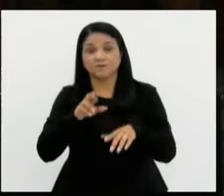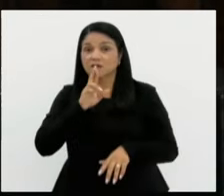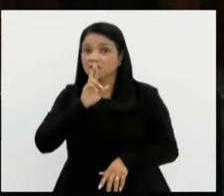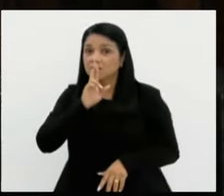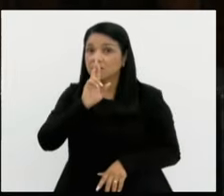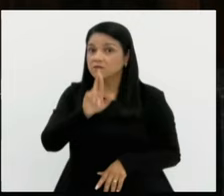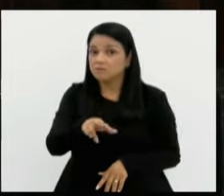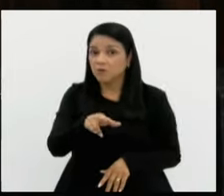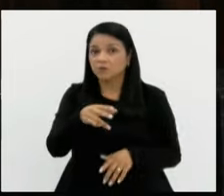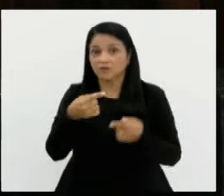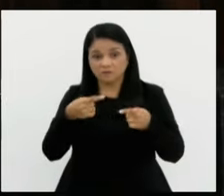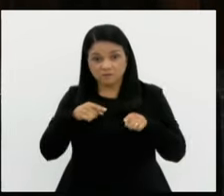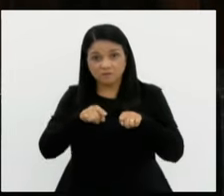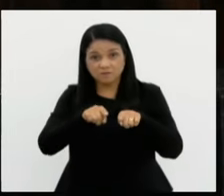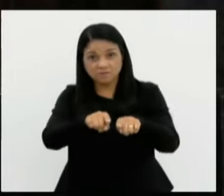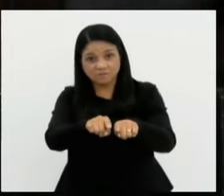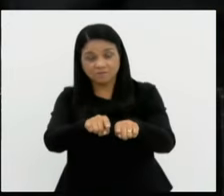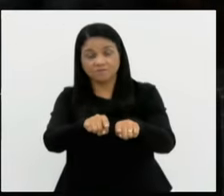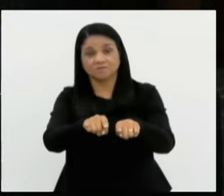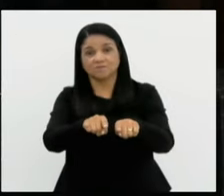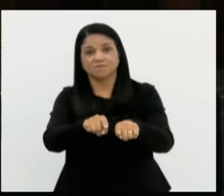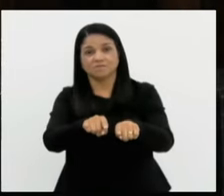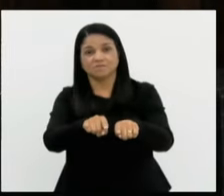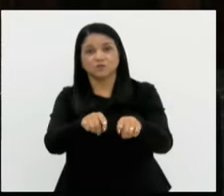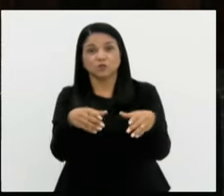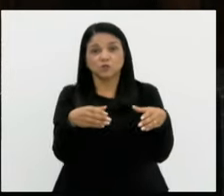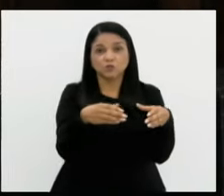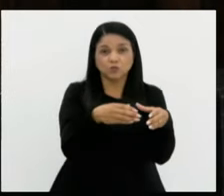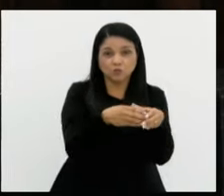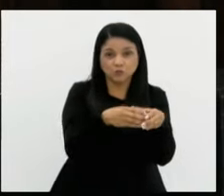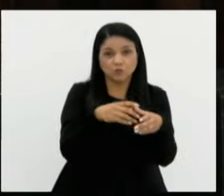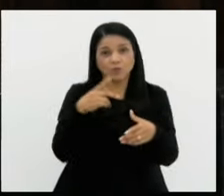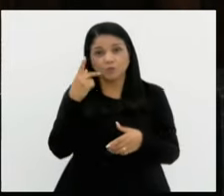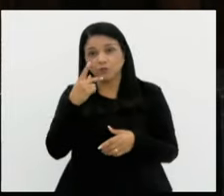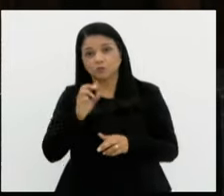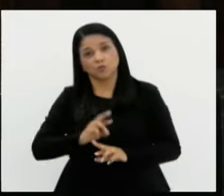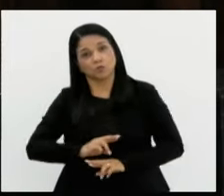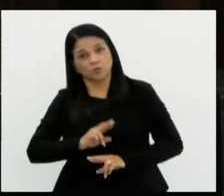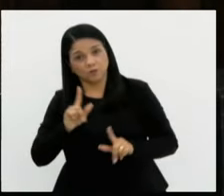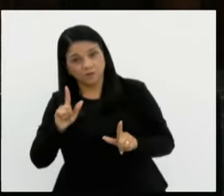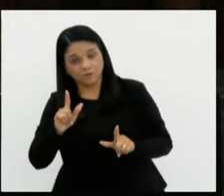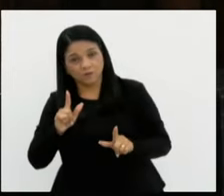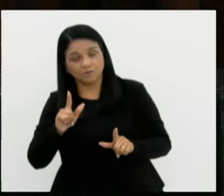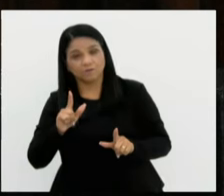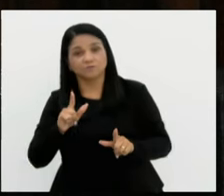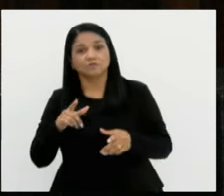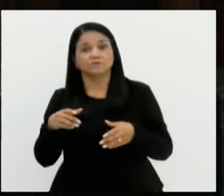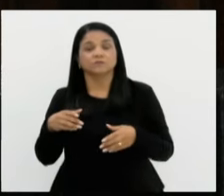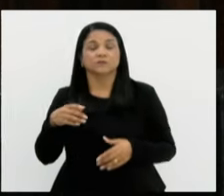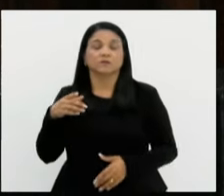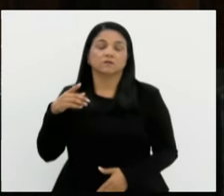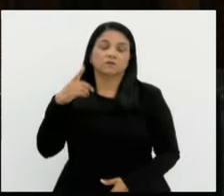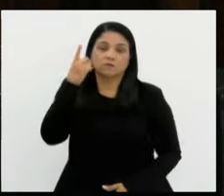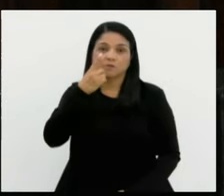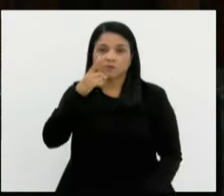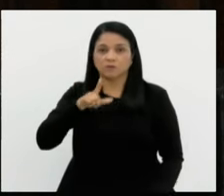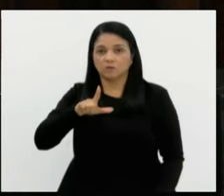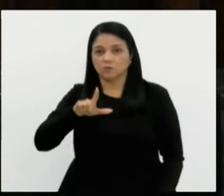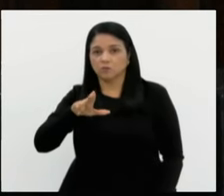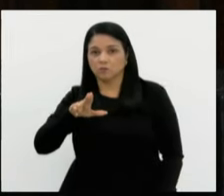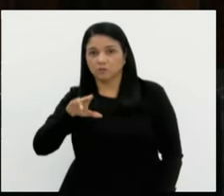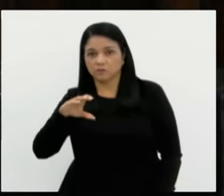dos aliados, dos adversários, do grupo político ou não, da deputada Lucinha, é torná-la